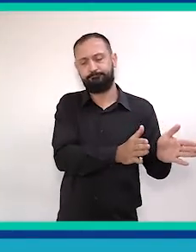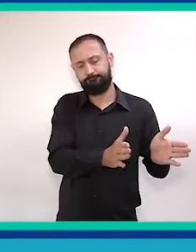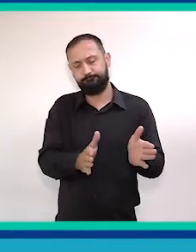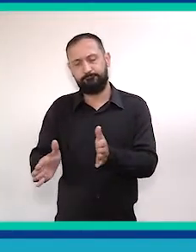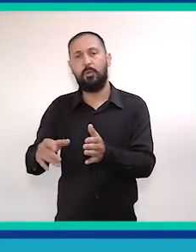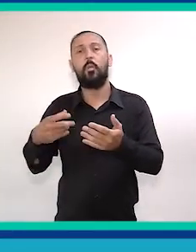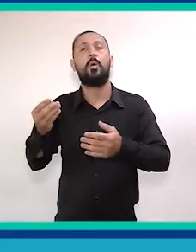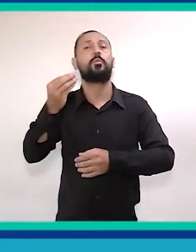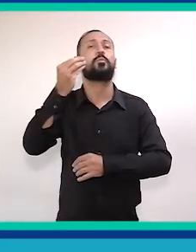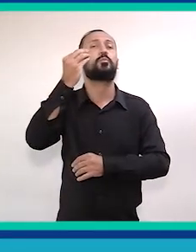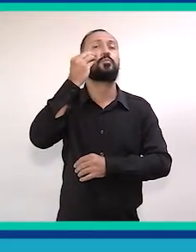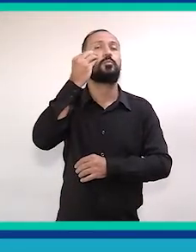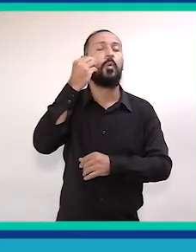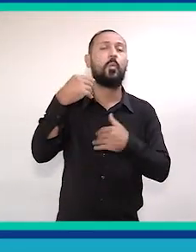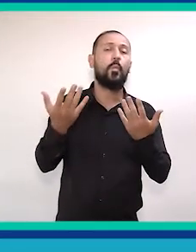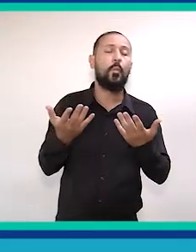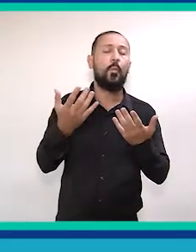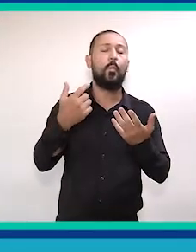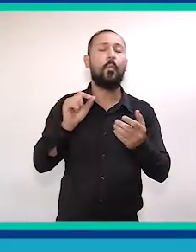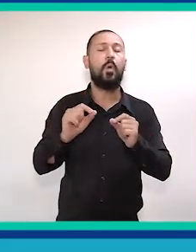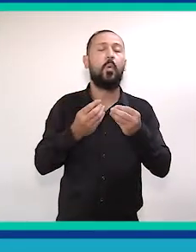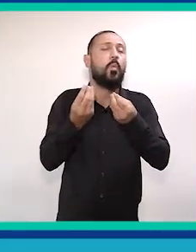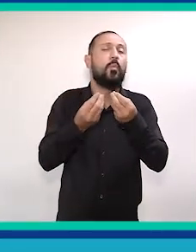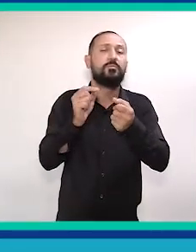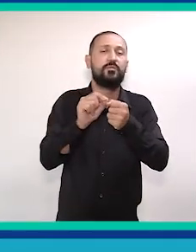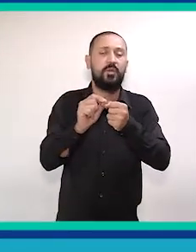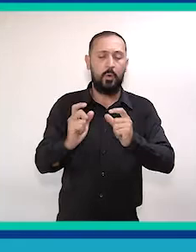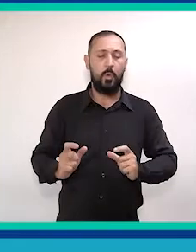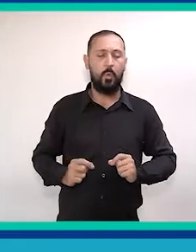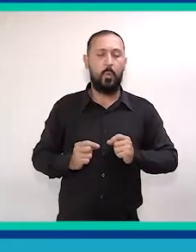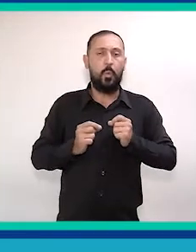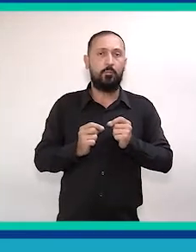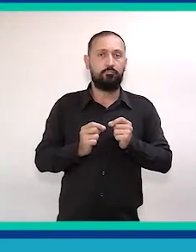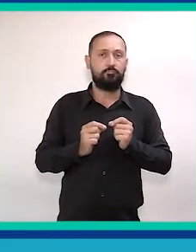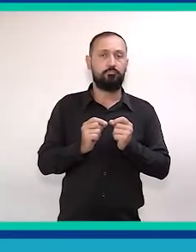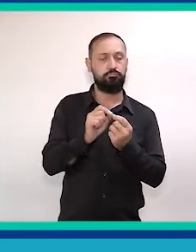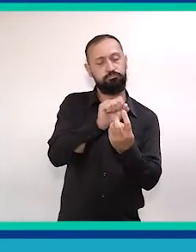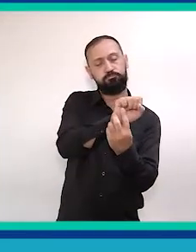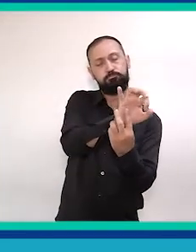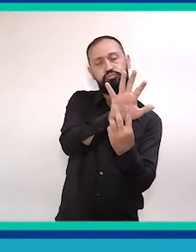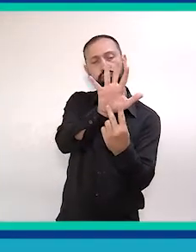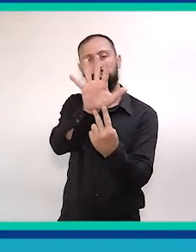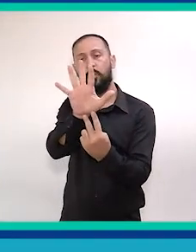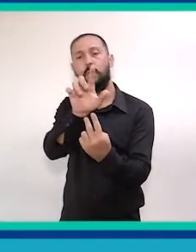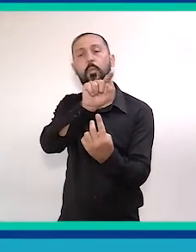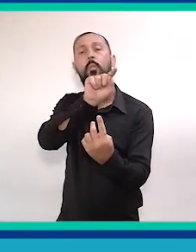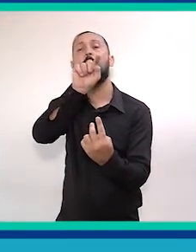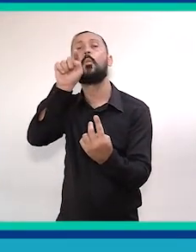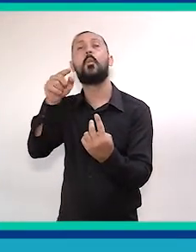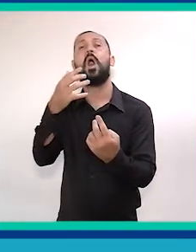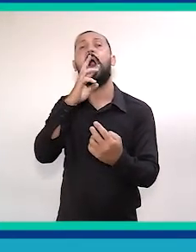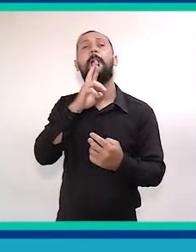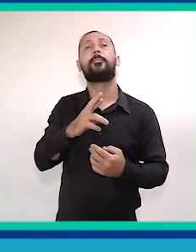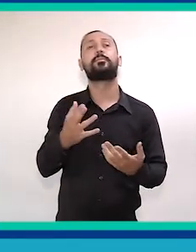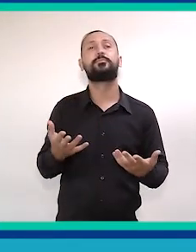processo, que teste especificamente, em que tipo de câncer vocês fizeram e o que apresentou, que tipo de resultado